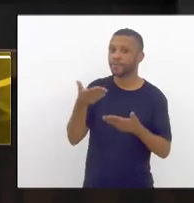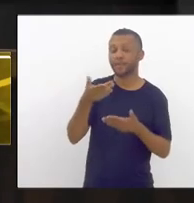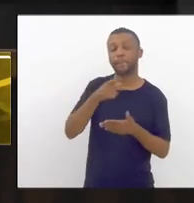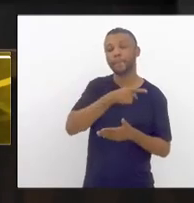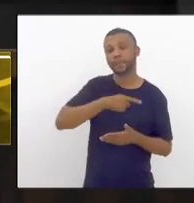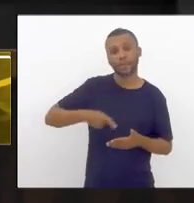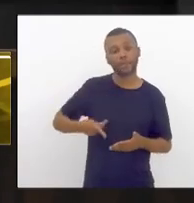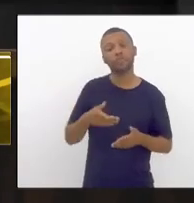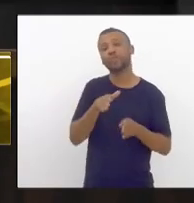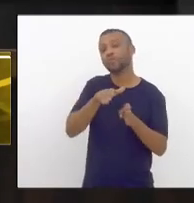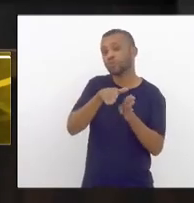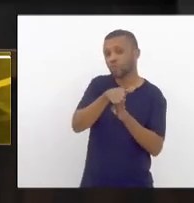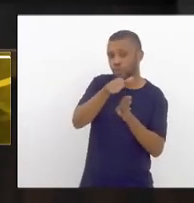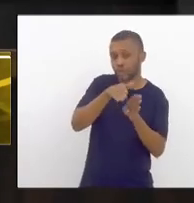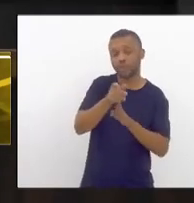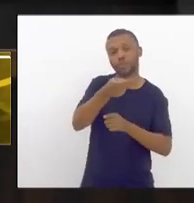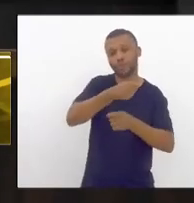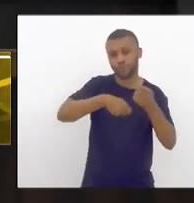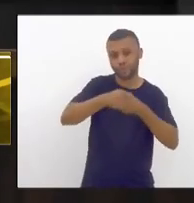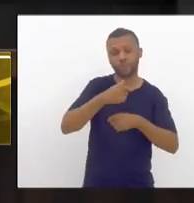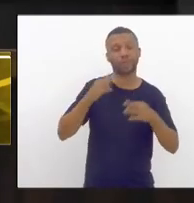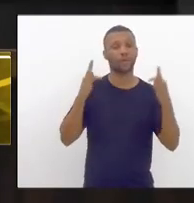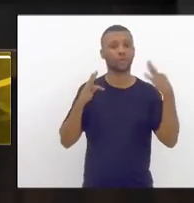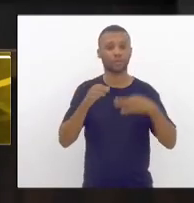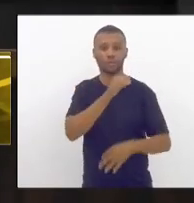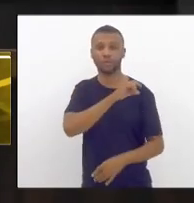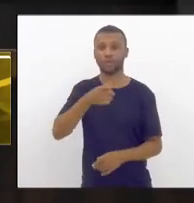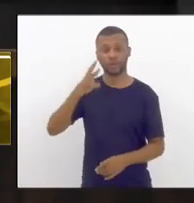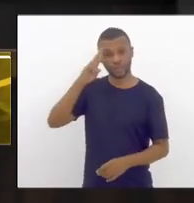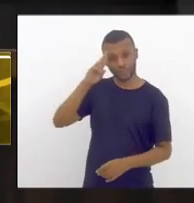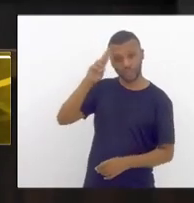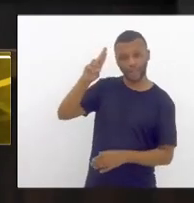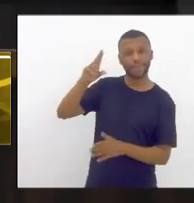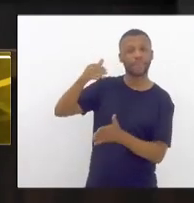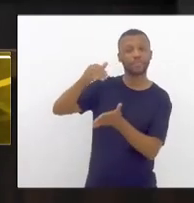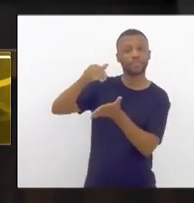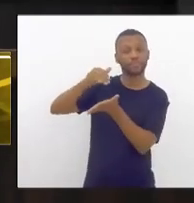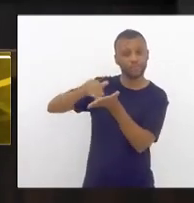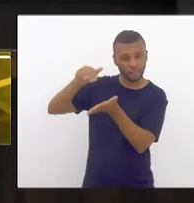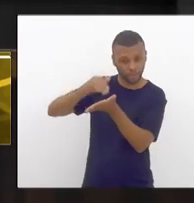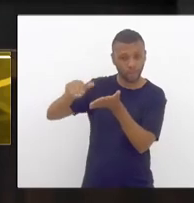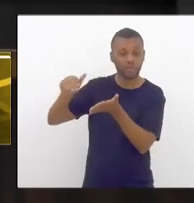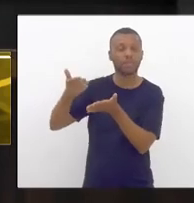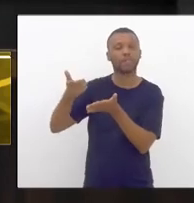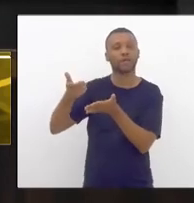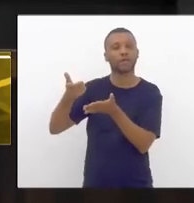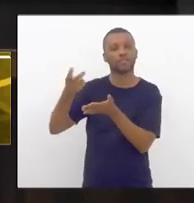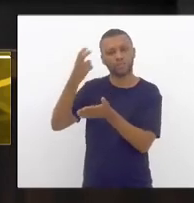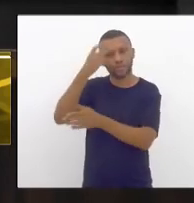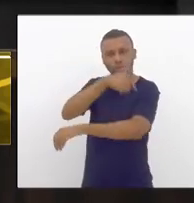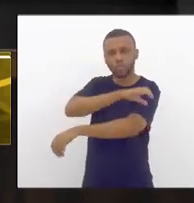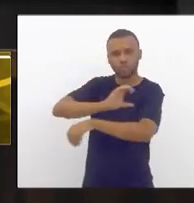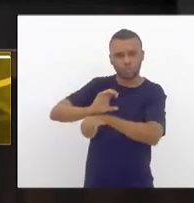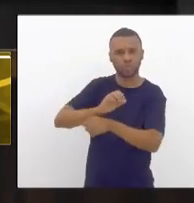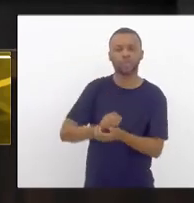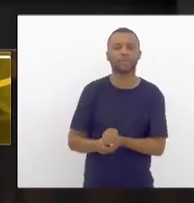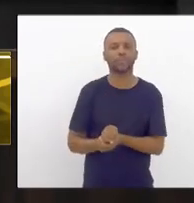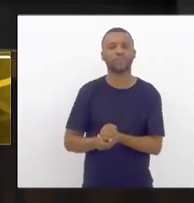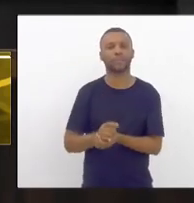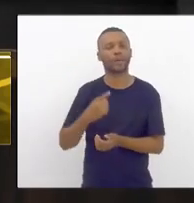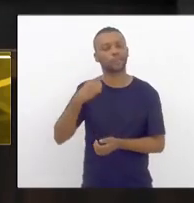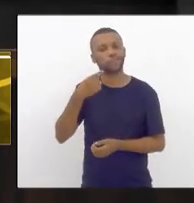de administração da todos Rio e chefe de gabinete da secretaria de agricultura e do Dr Ricardo tazaki